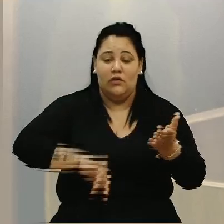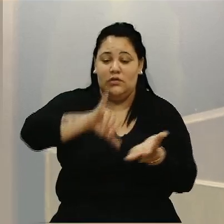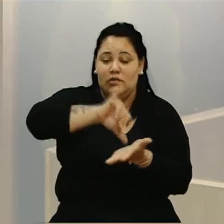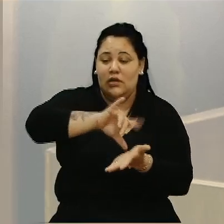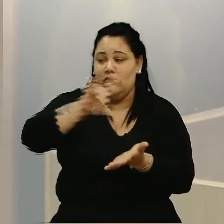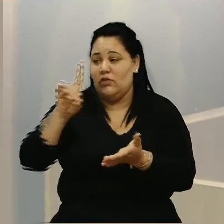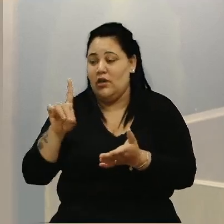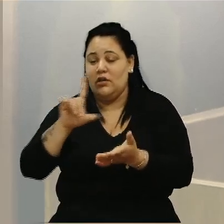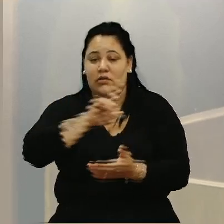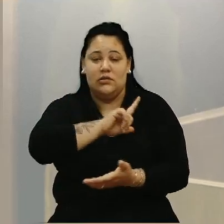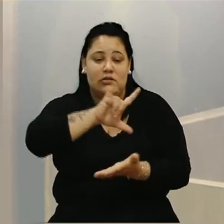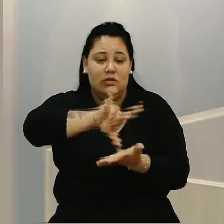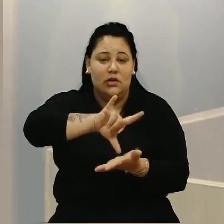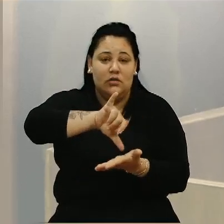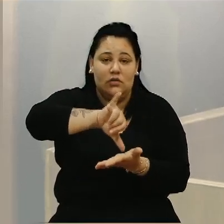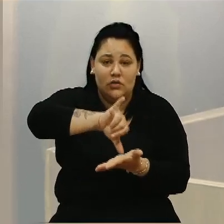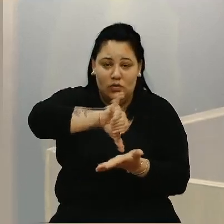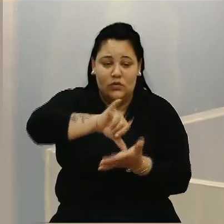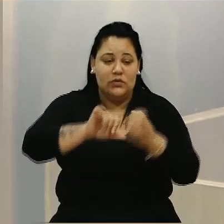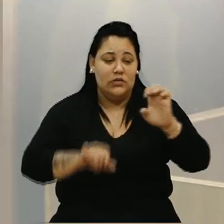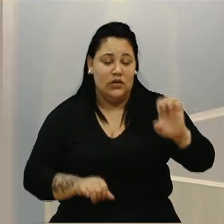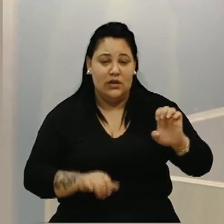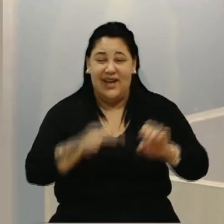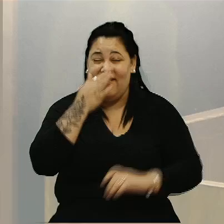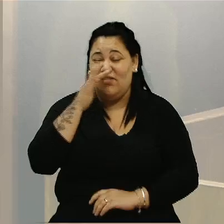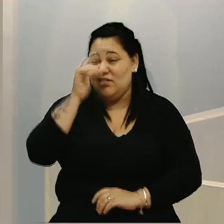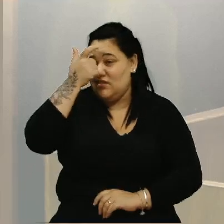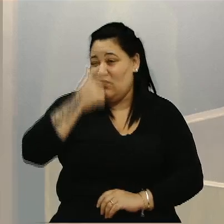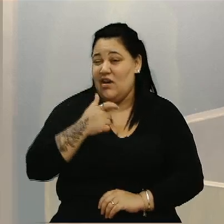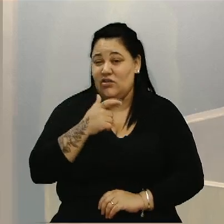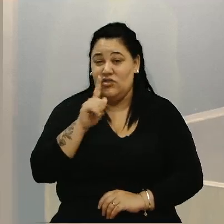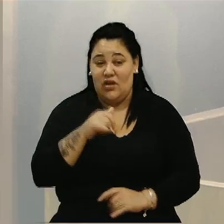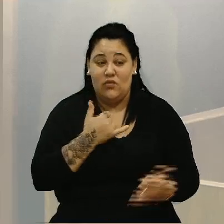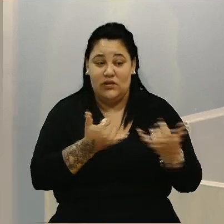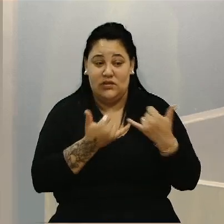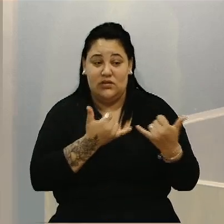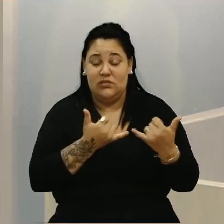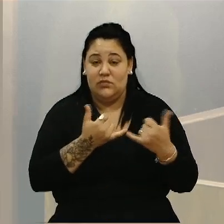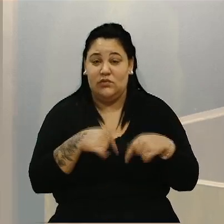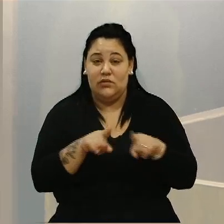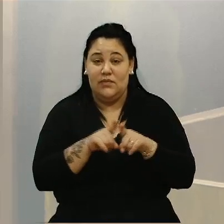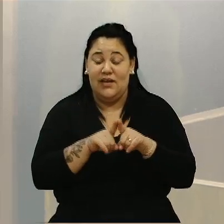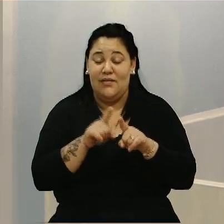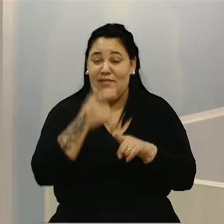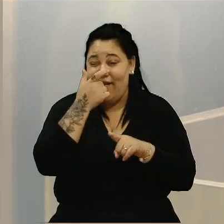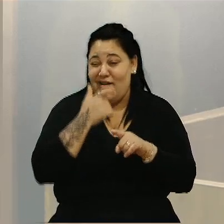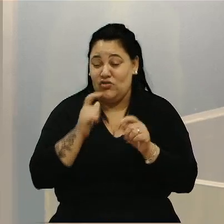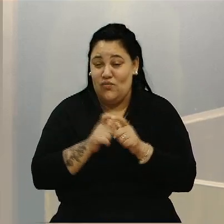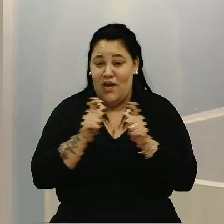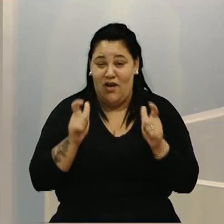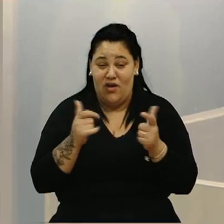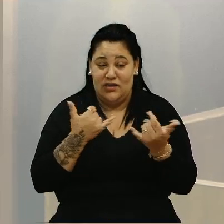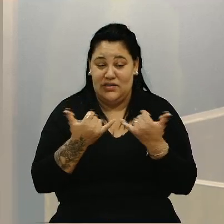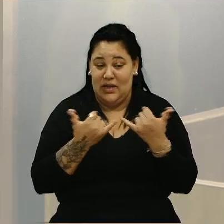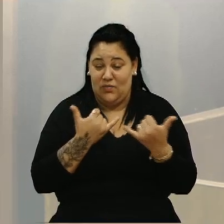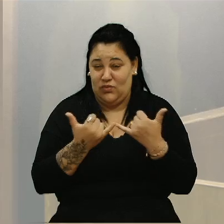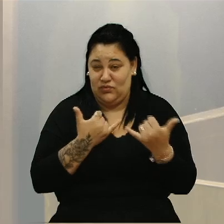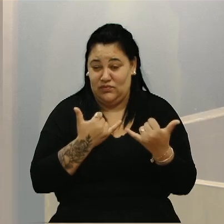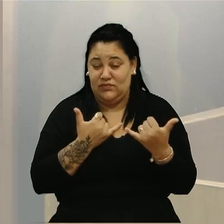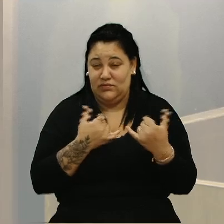centro-direita, centro-esquerda. A França, acho que é um grande exemplo disso, mas acho que o maior exemplo de